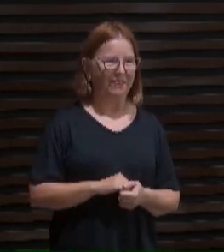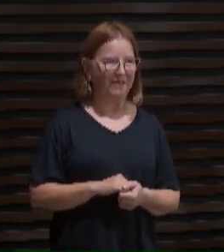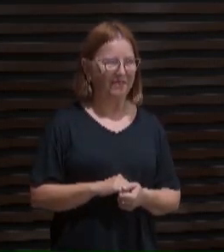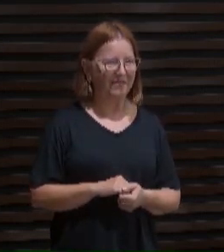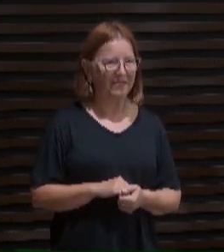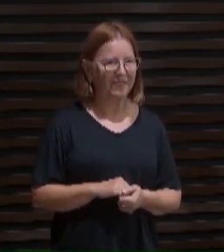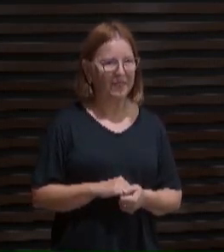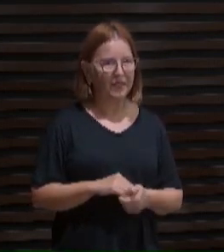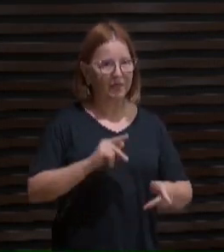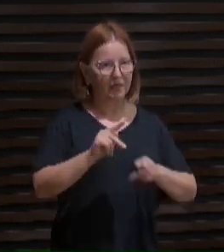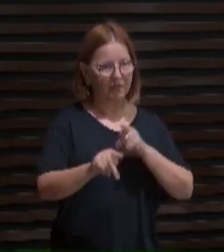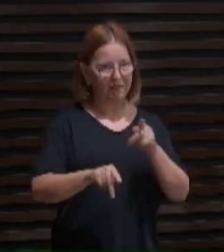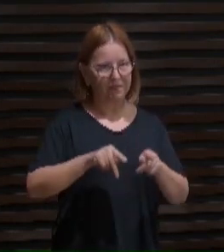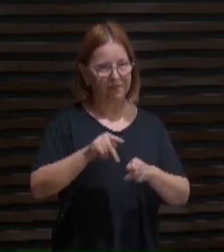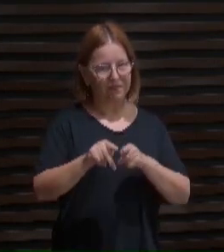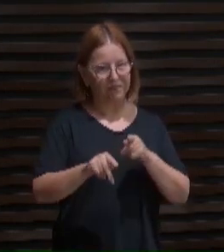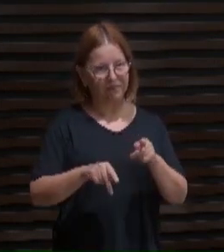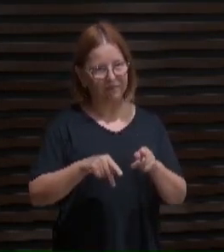Os homens